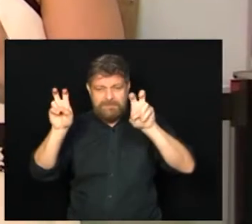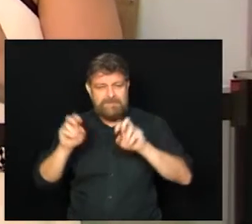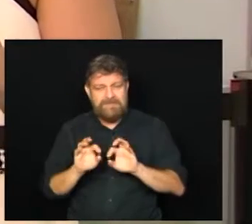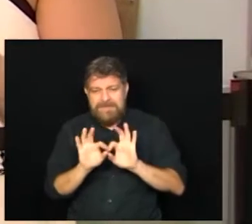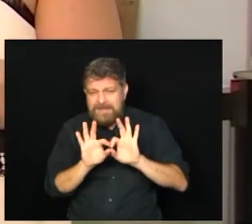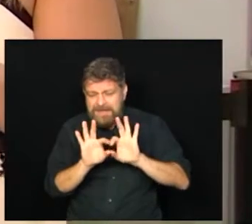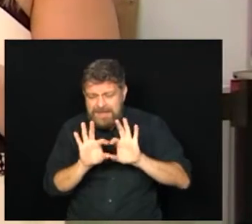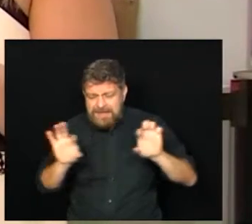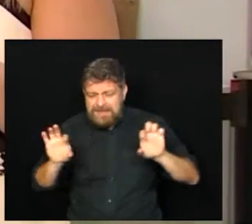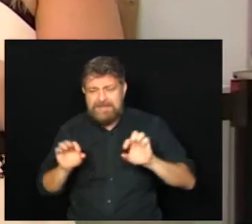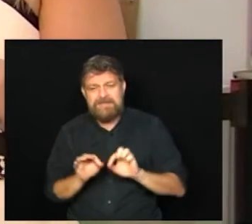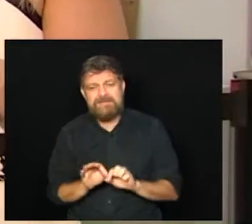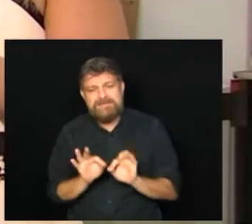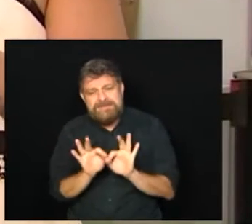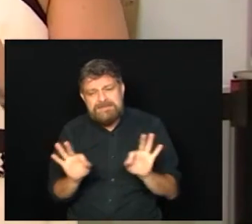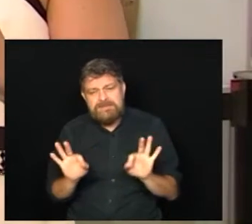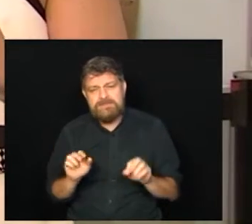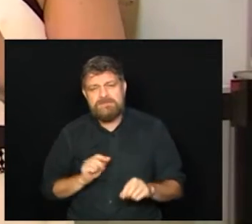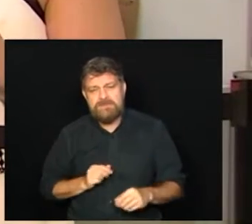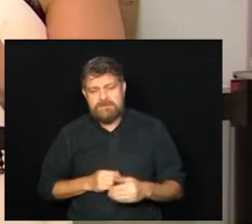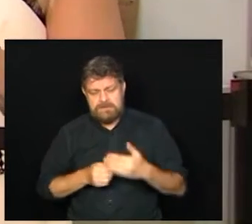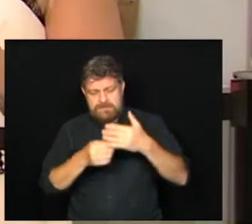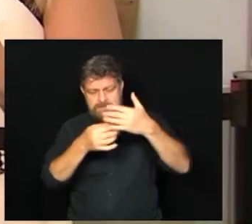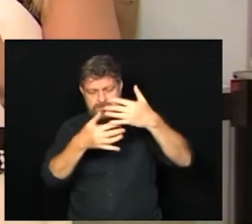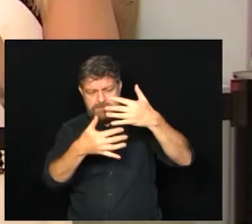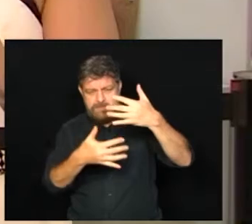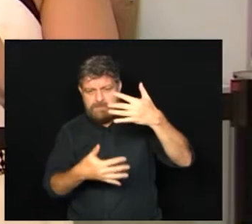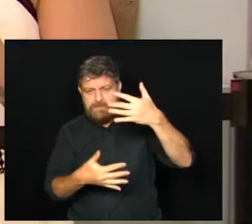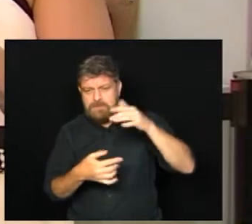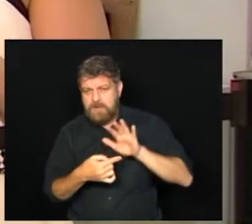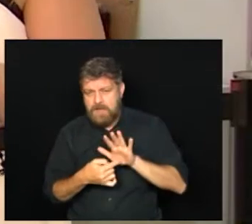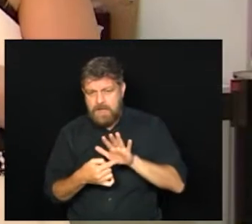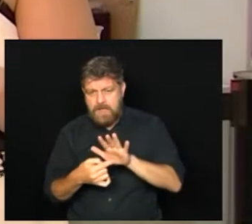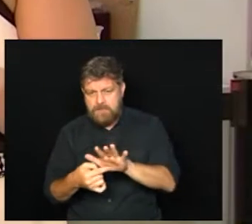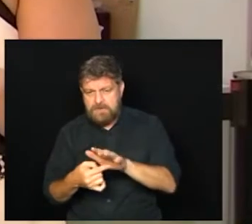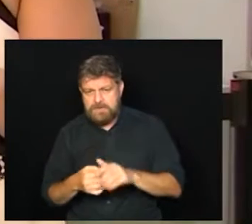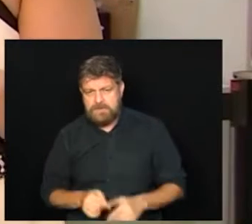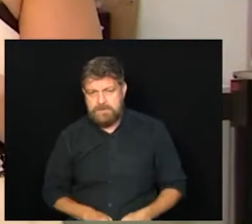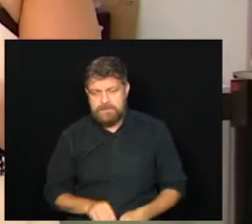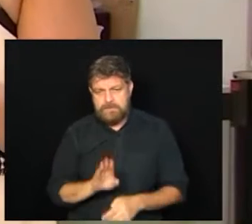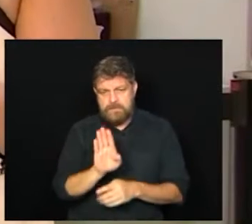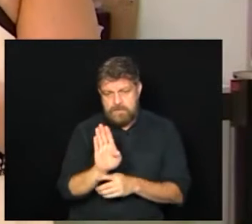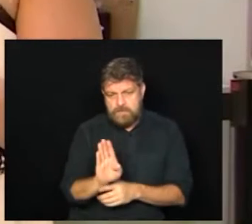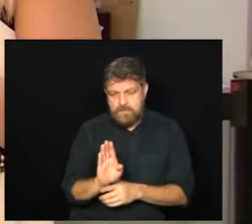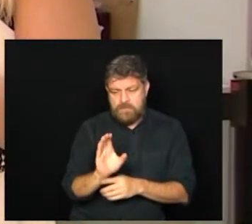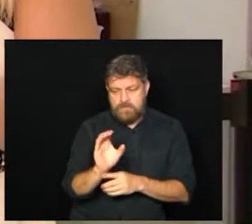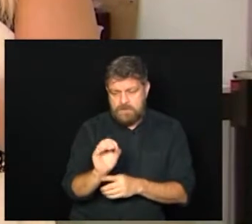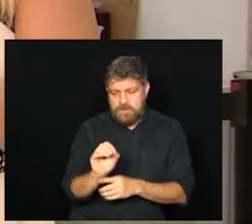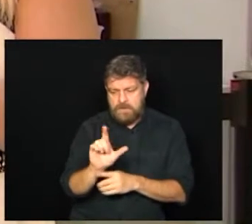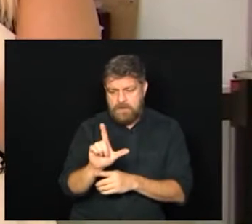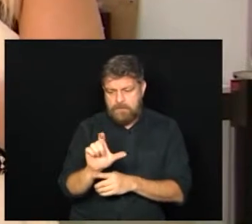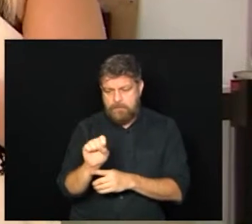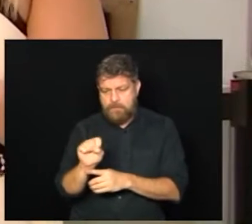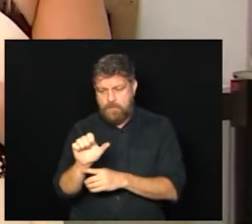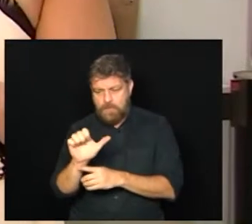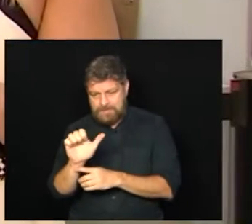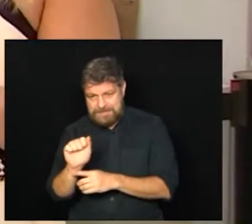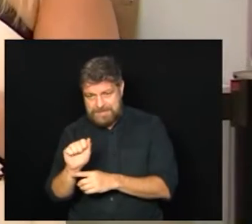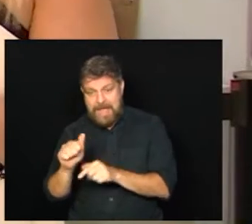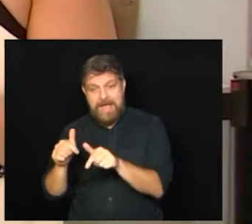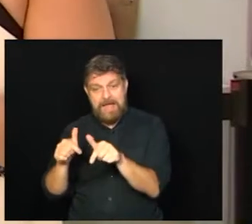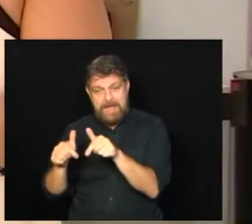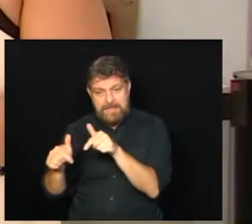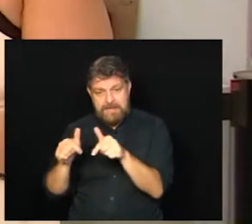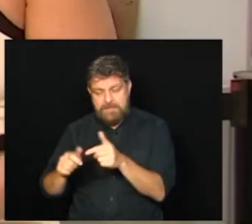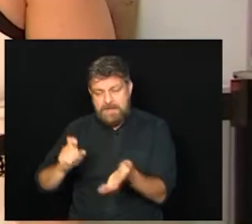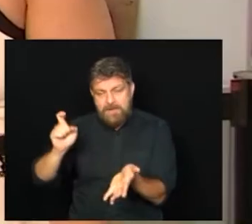André. O site vai rolar exatamente na caixa de Bolsa Trabalho. Clicando ali, ela terá